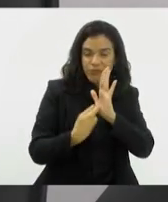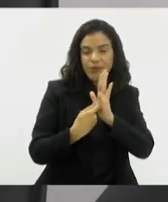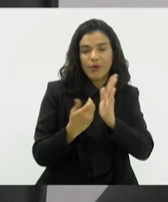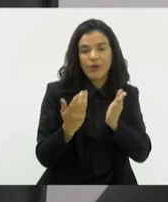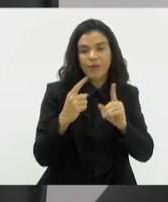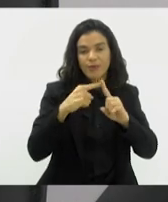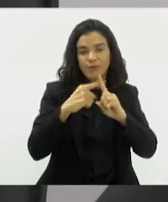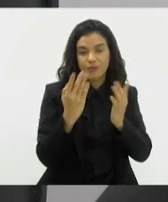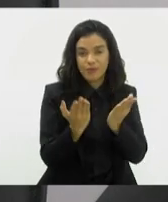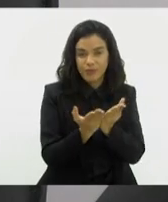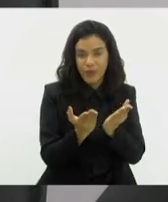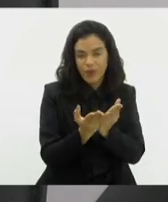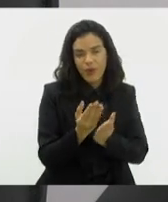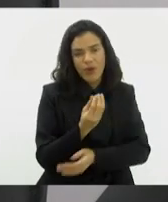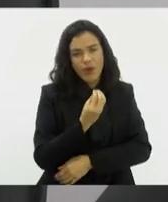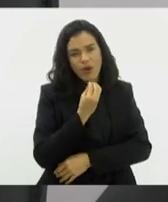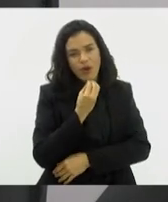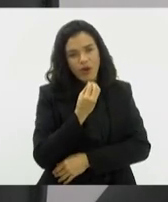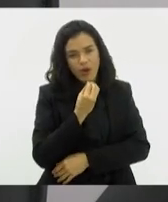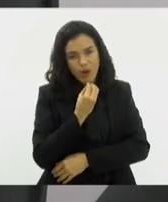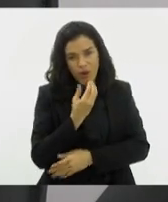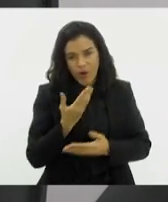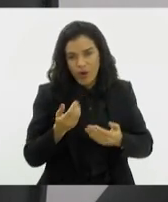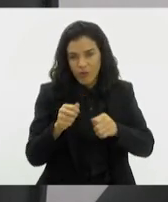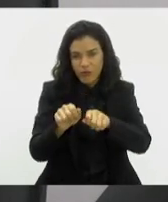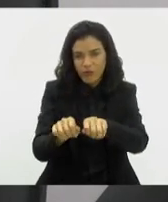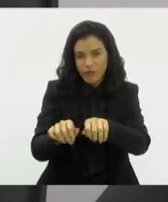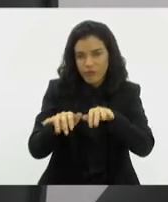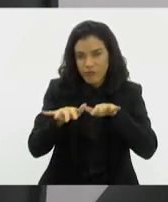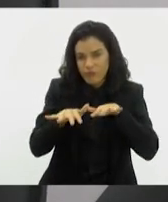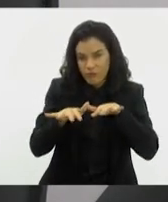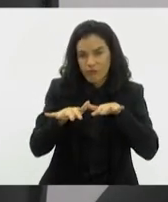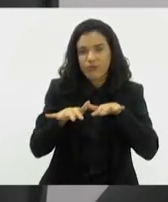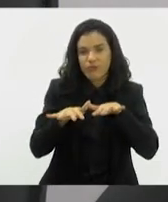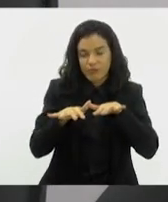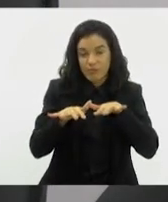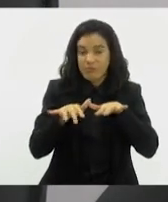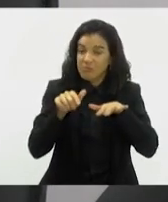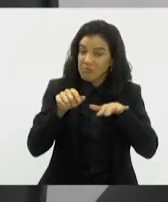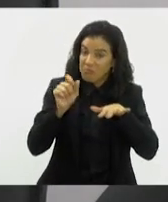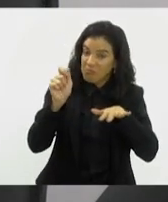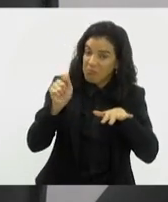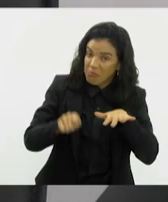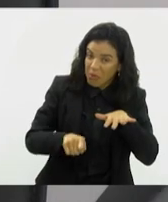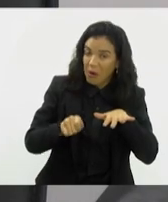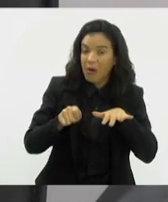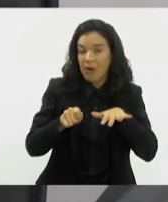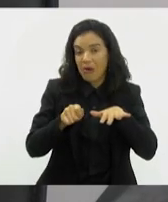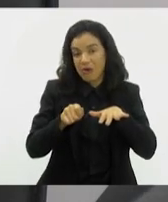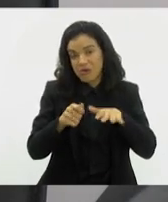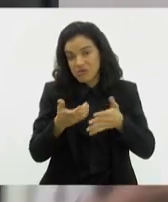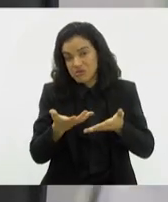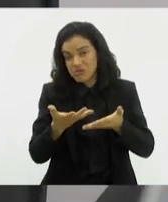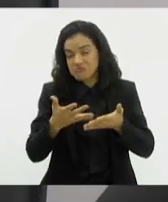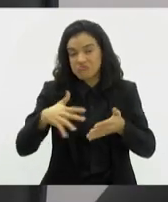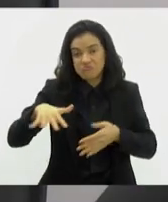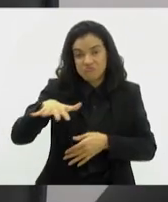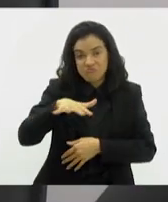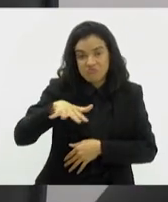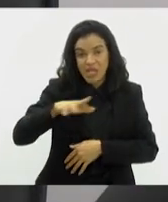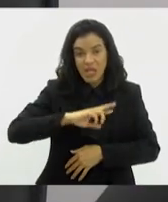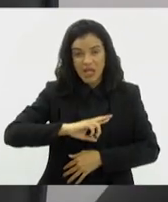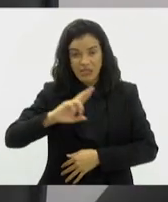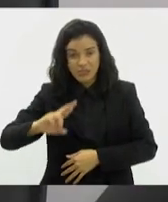Evangélico. Claro que no plenário pode ter uma vírgula da Umbanda, do